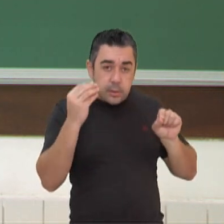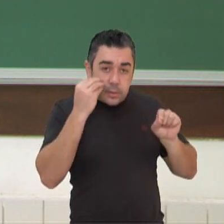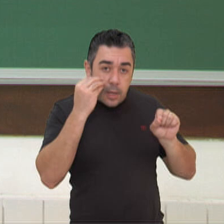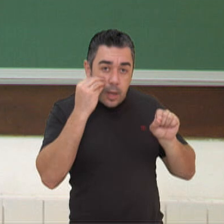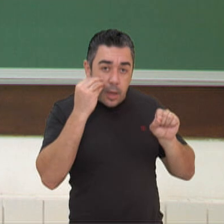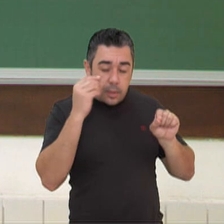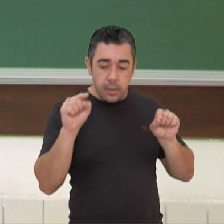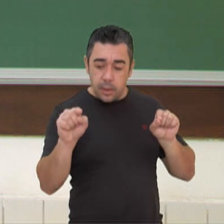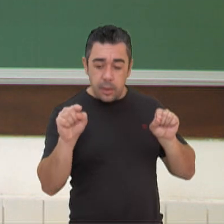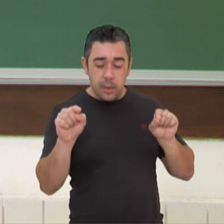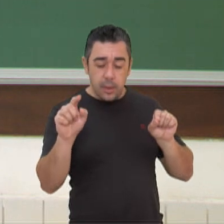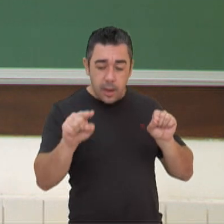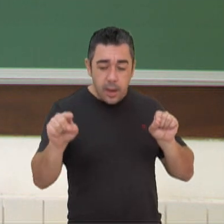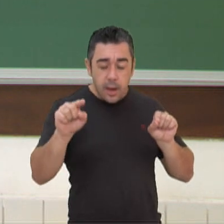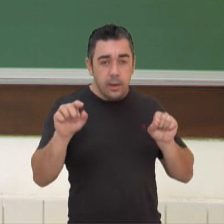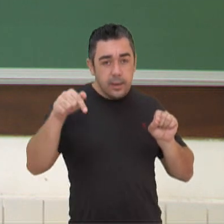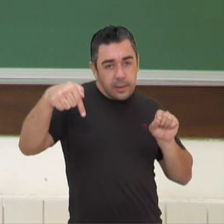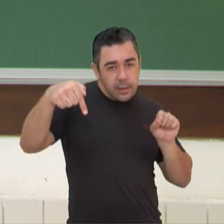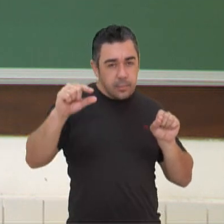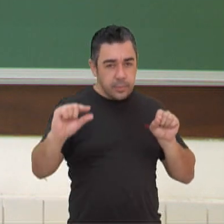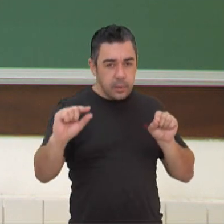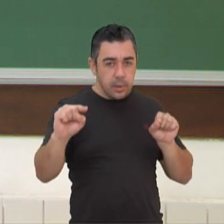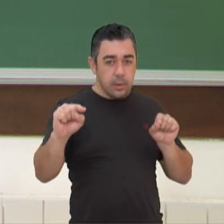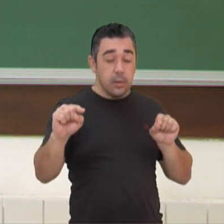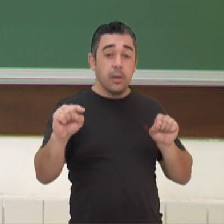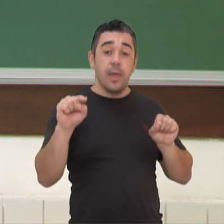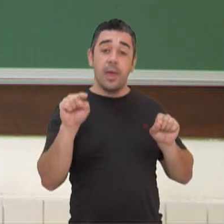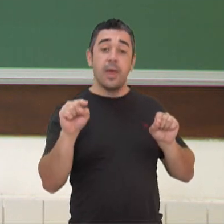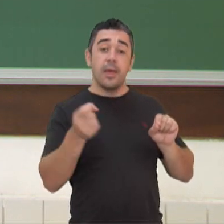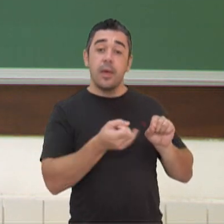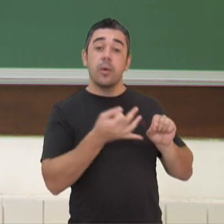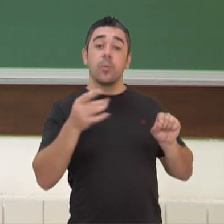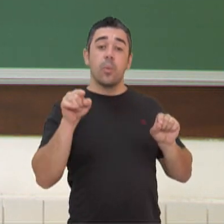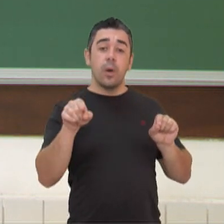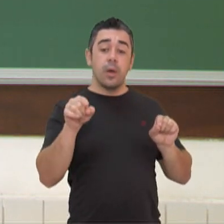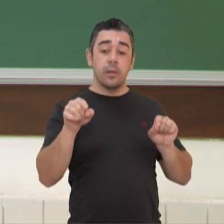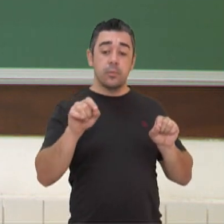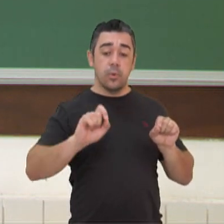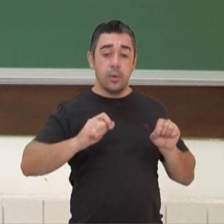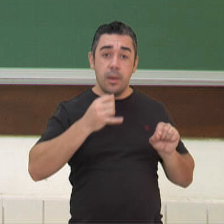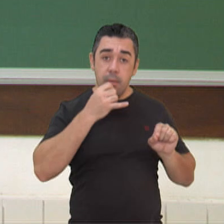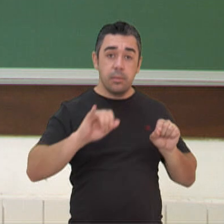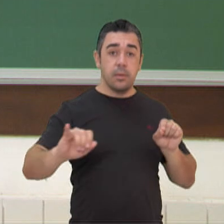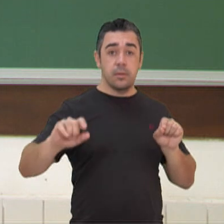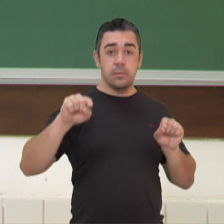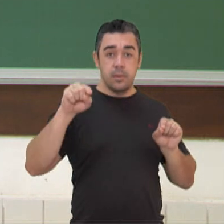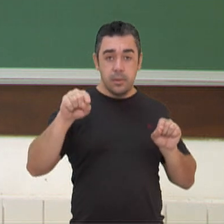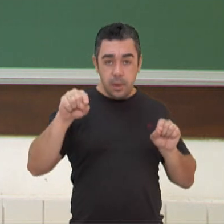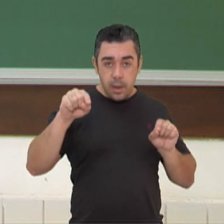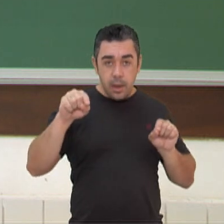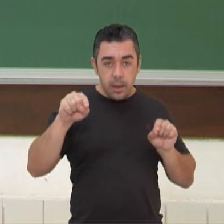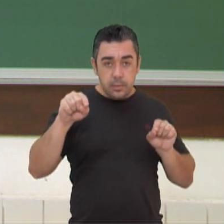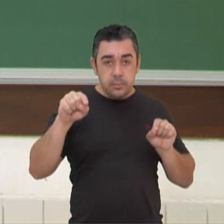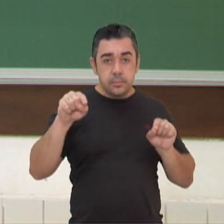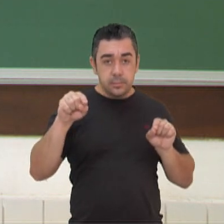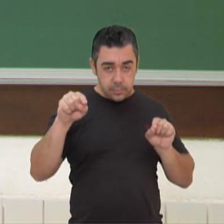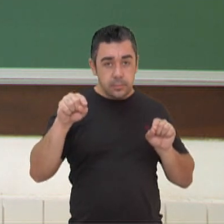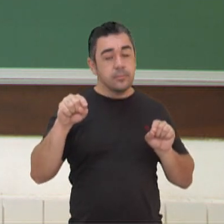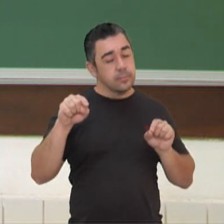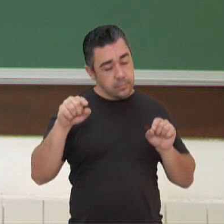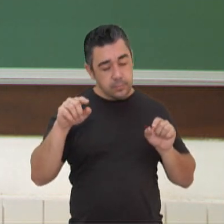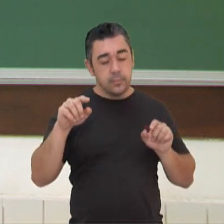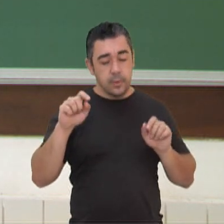região menor, essa carga adquiriria uma energia potencial elétrica, uma energia armazenada, que em